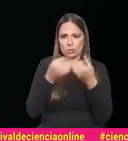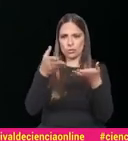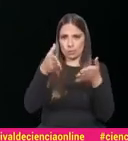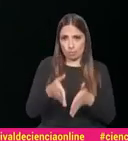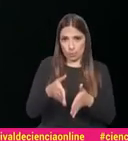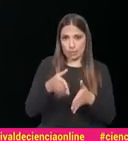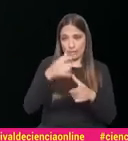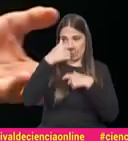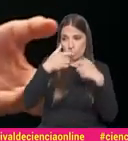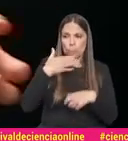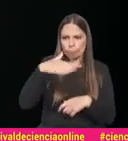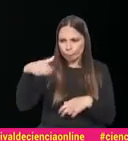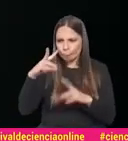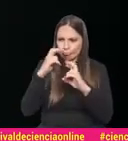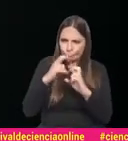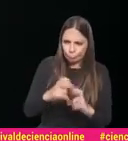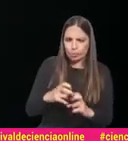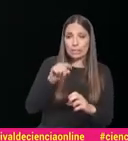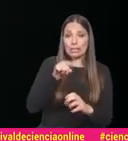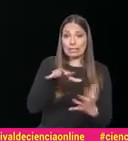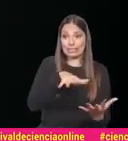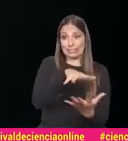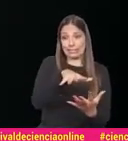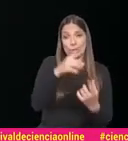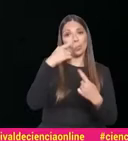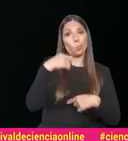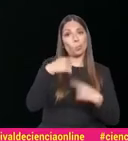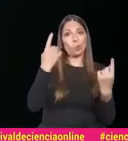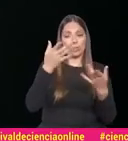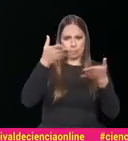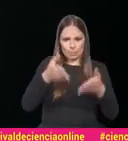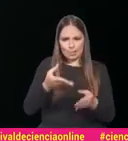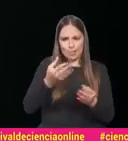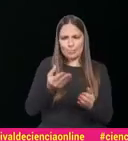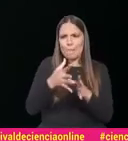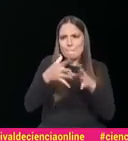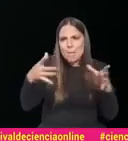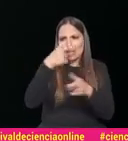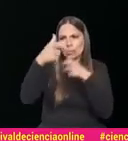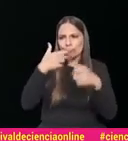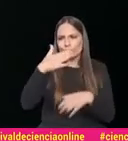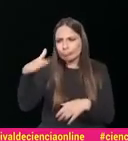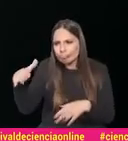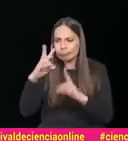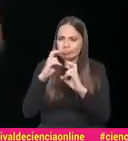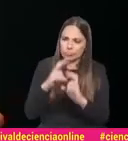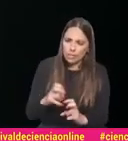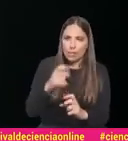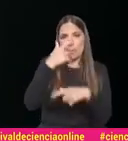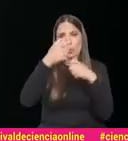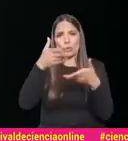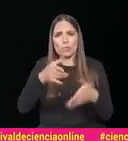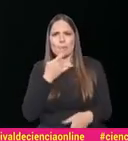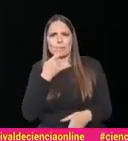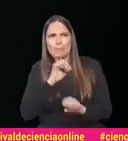precisa dos cientistas e esta crise só vem mostrar que precisamos de mais cientistas e que precisamos que as pessoas percebam cada vez